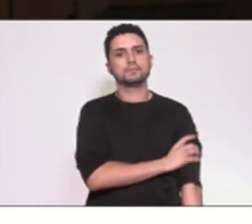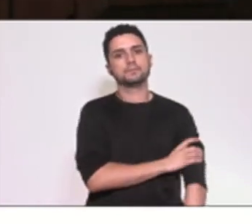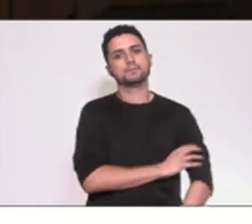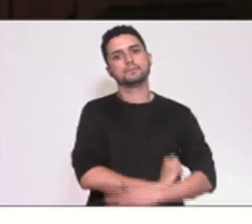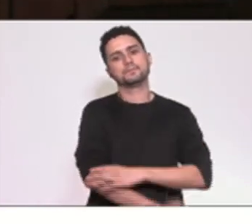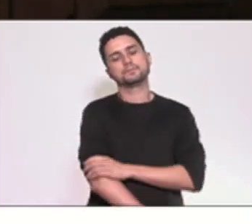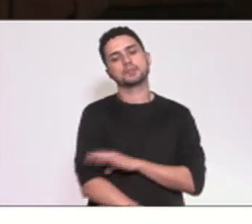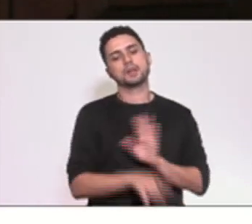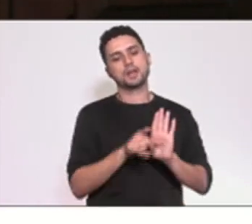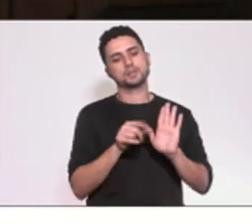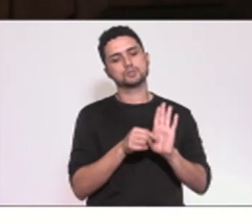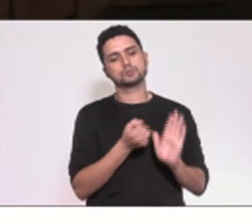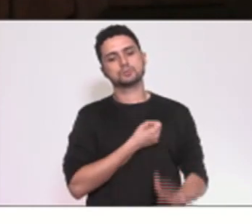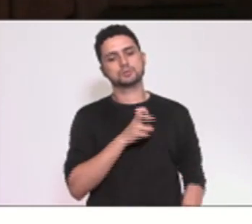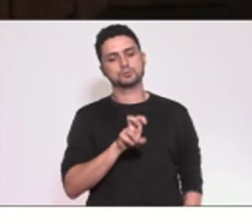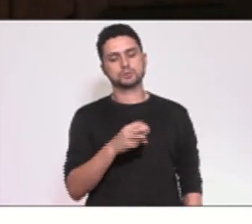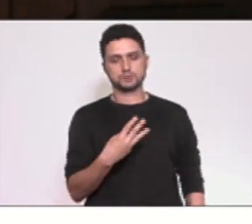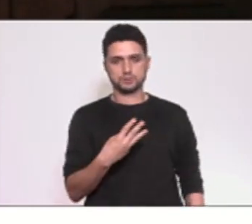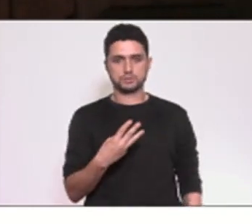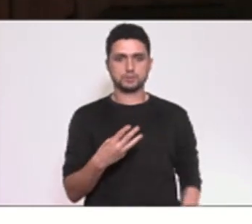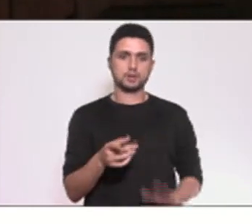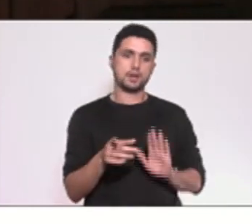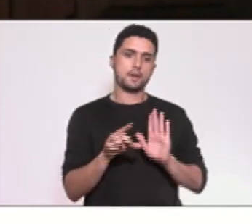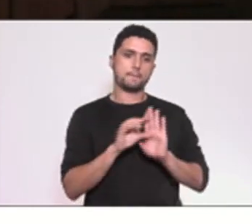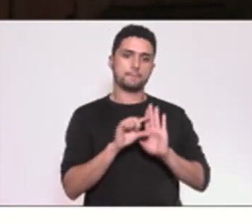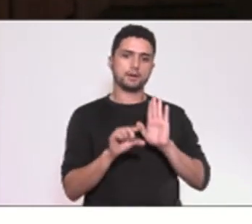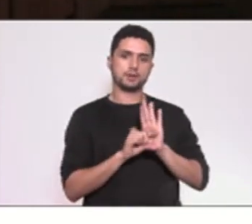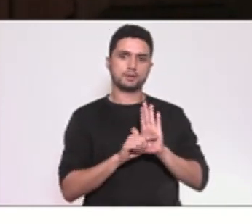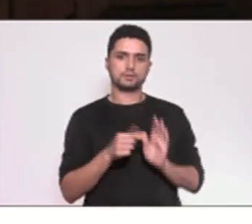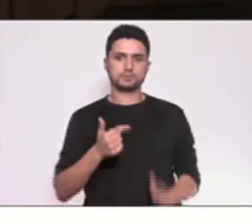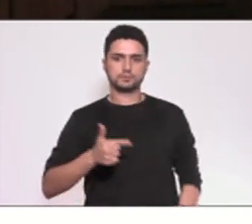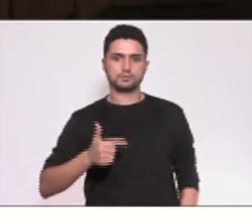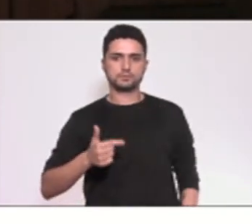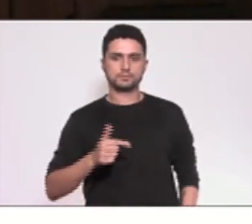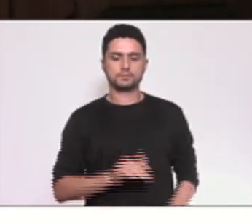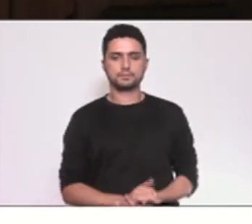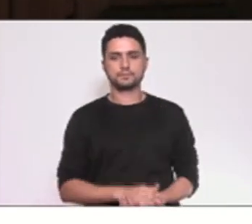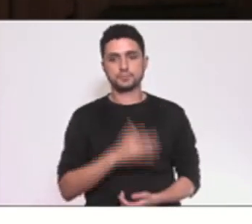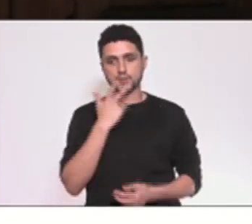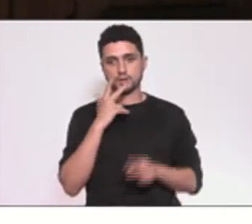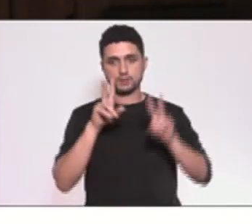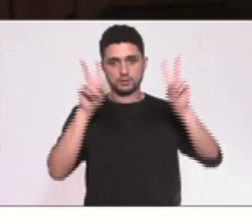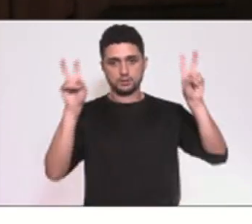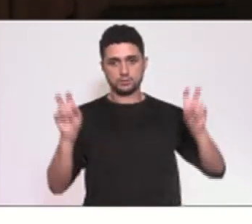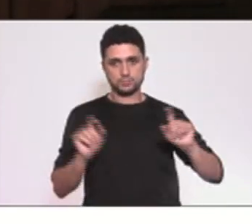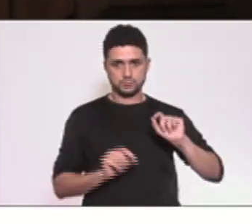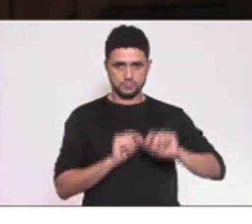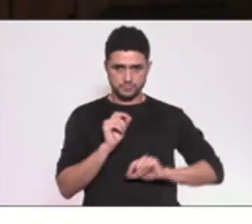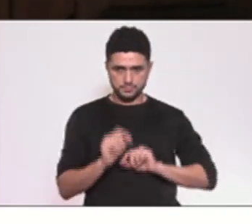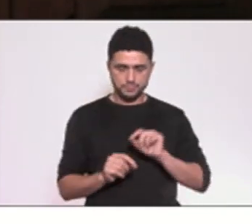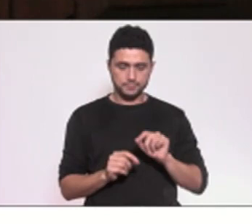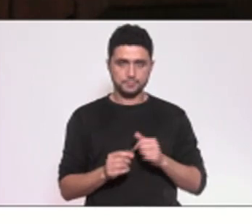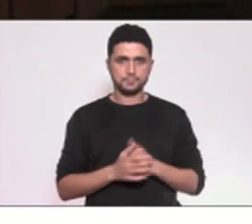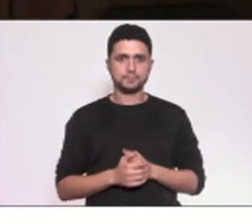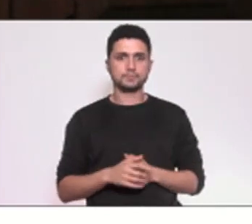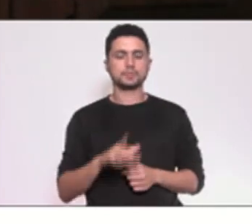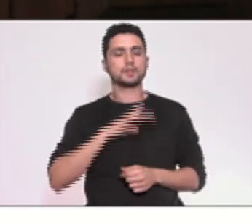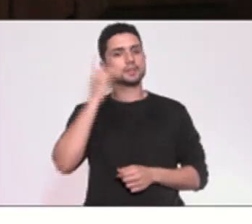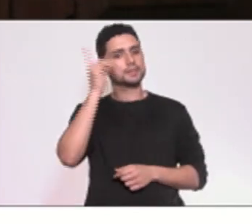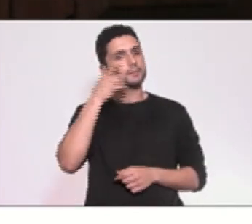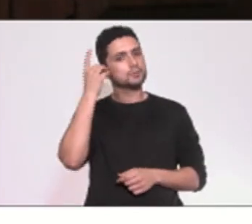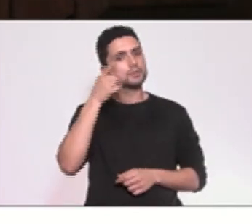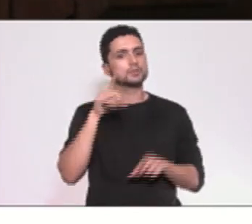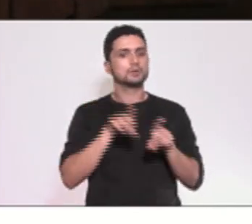No artigo 53, senhor presidente, no parágrafo 2º, trata o seguinte, o caput: os